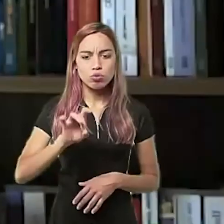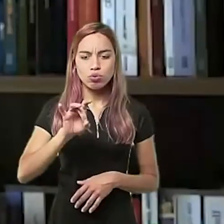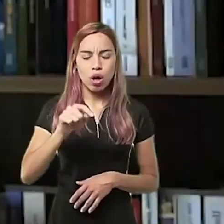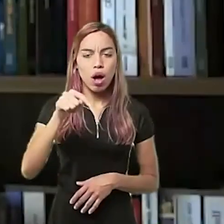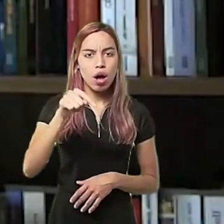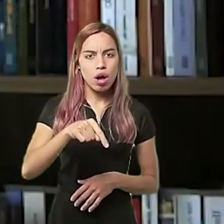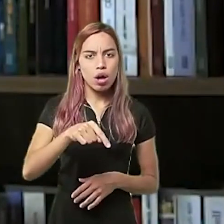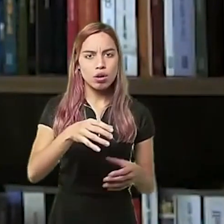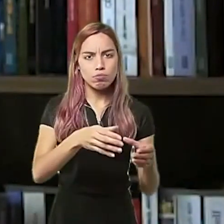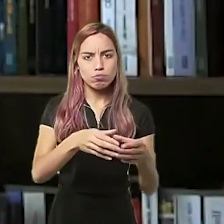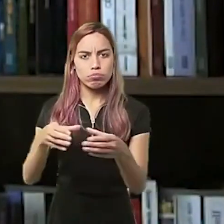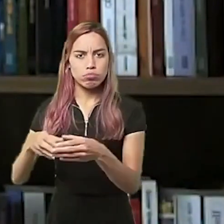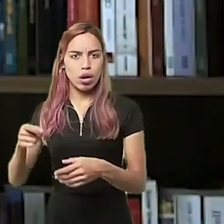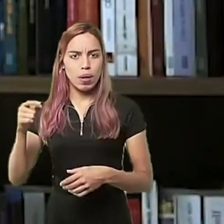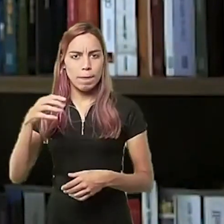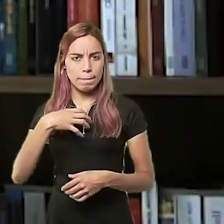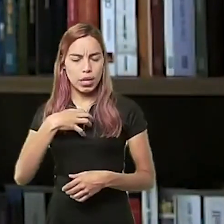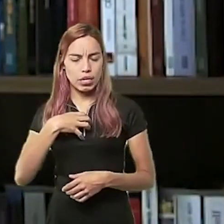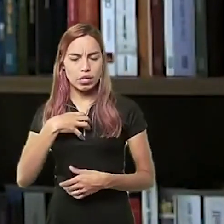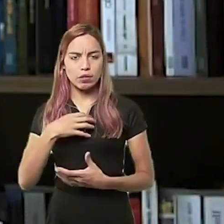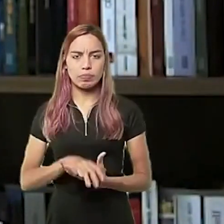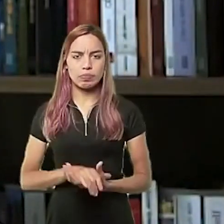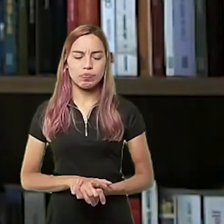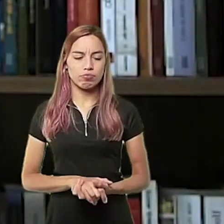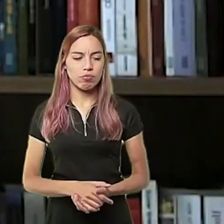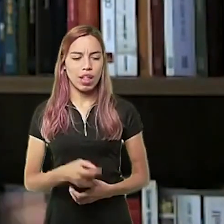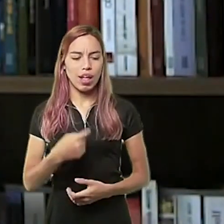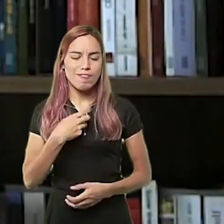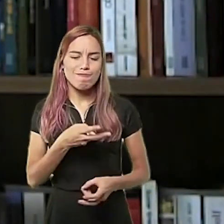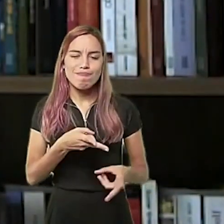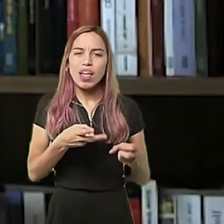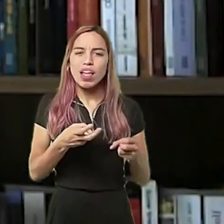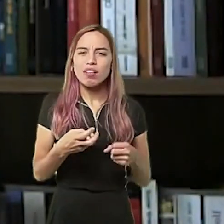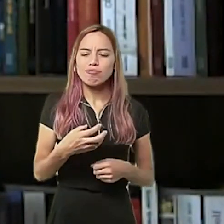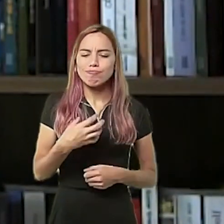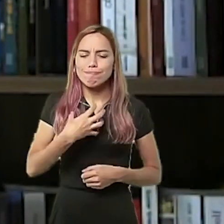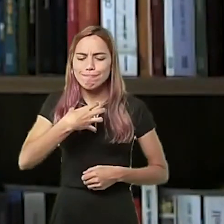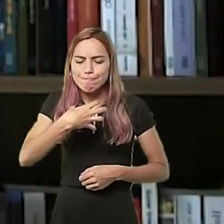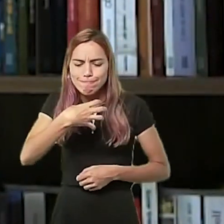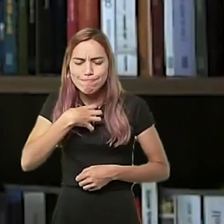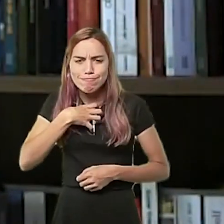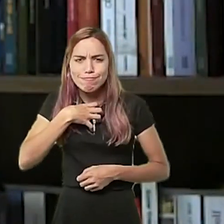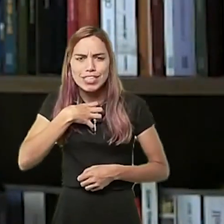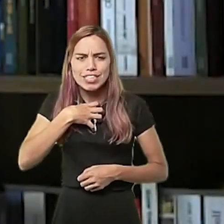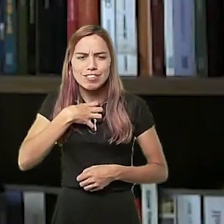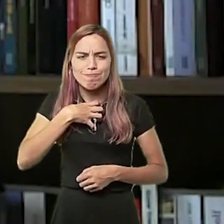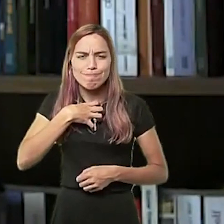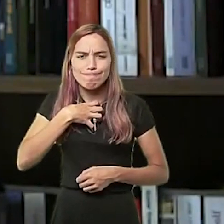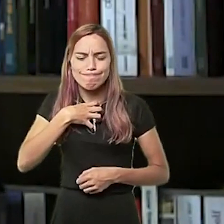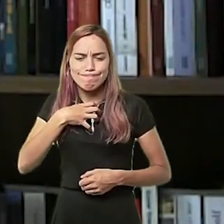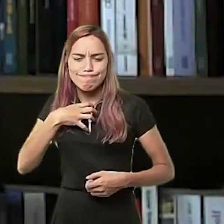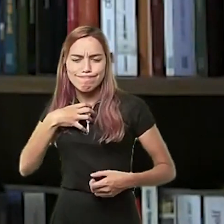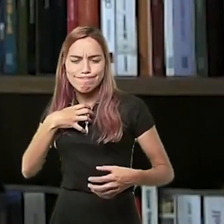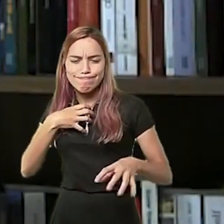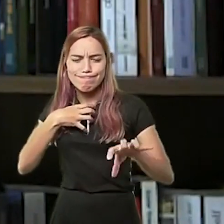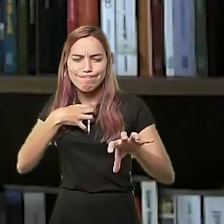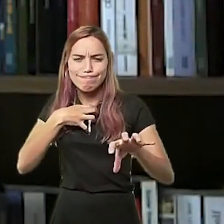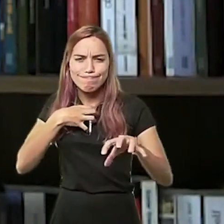eu fiquei muito envolvido, porque era uma maneira de acessar